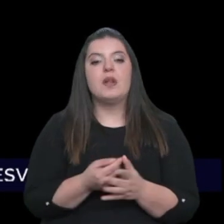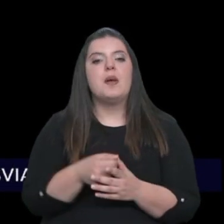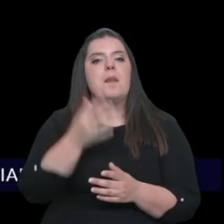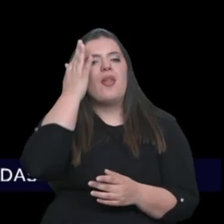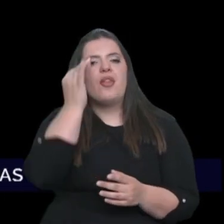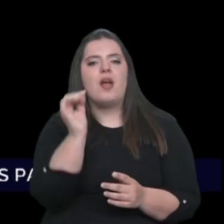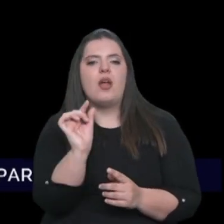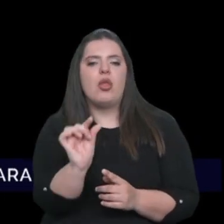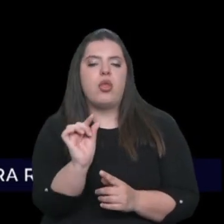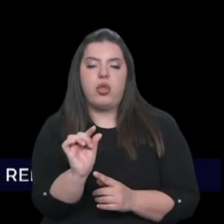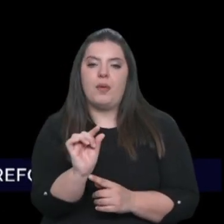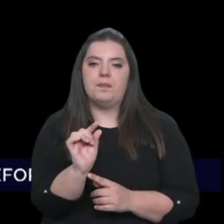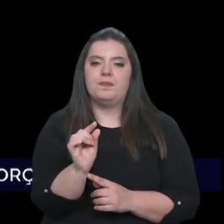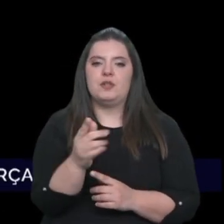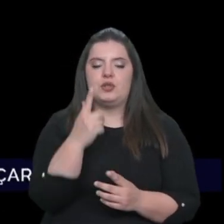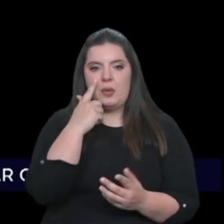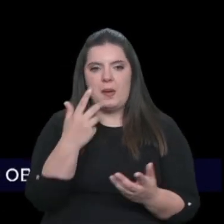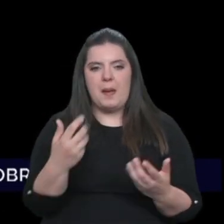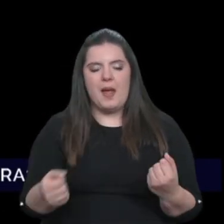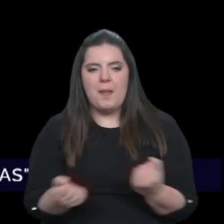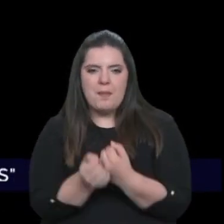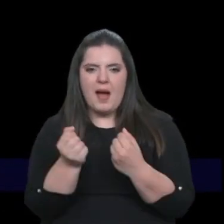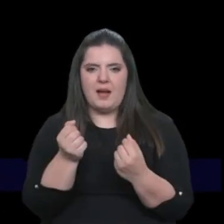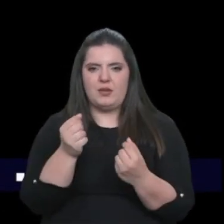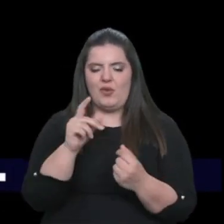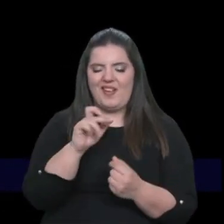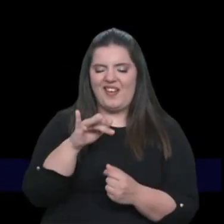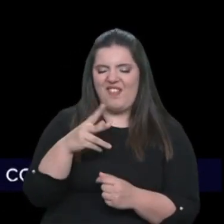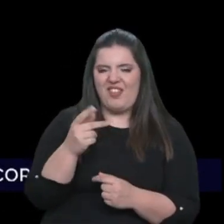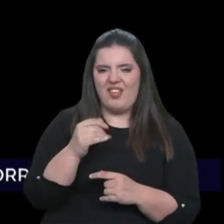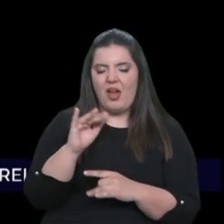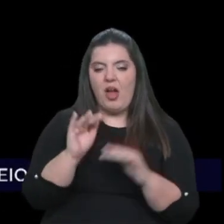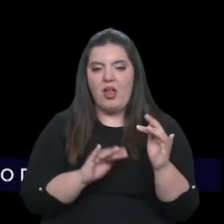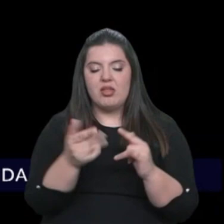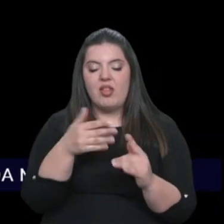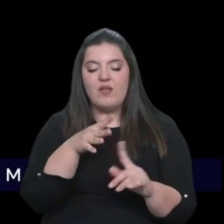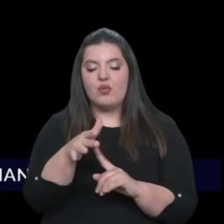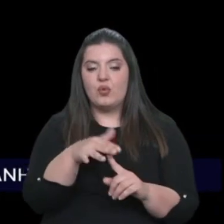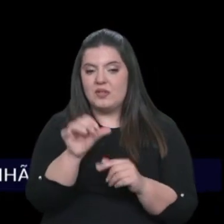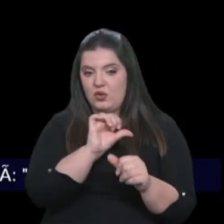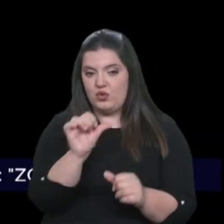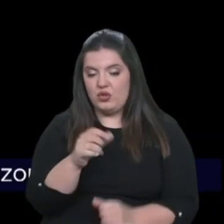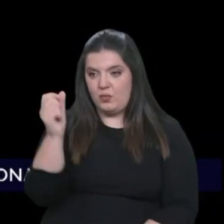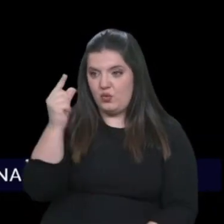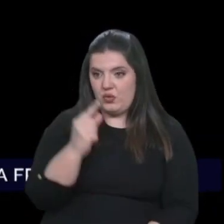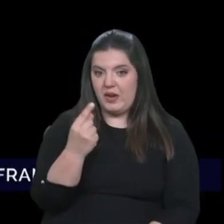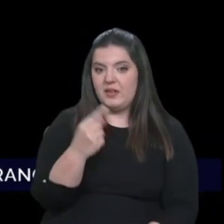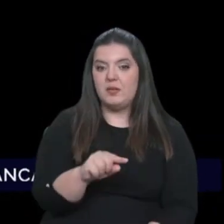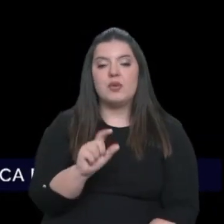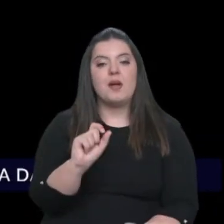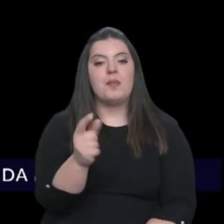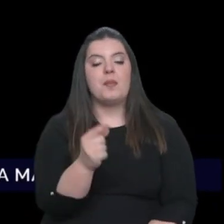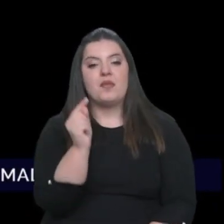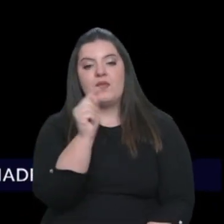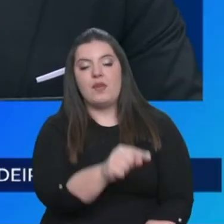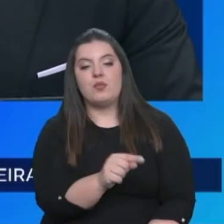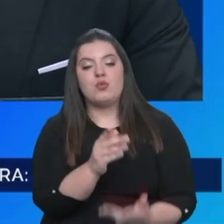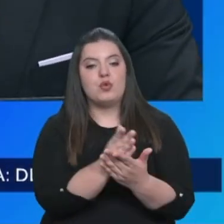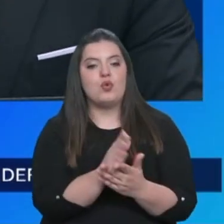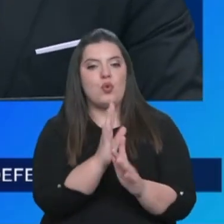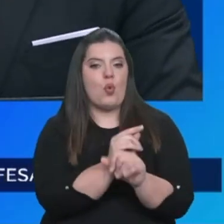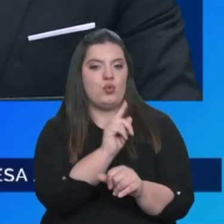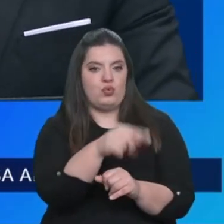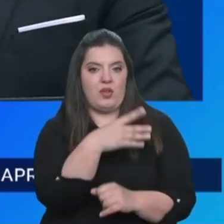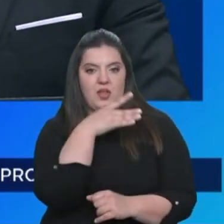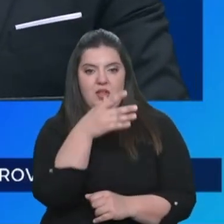de como é que isto de impactos e gravidades tem outra influência também no Sistema Solar, rapidamente vamos para um outro estudo que diz